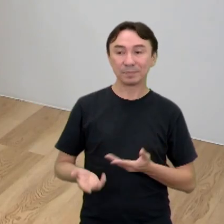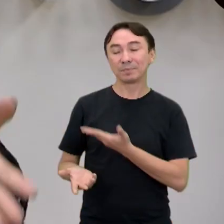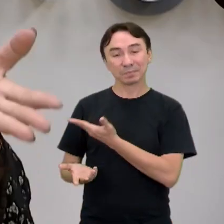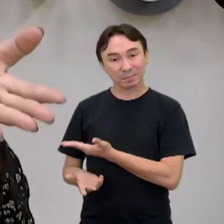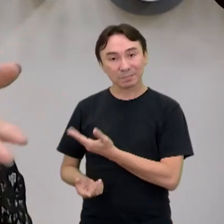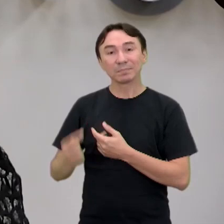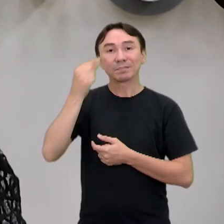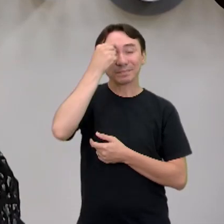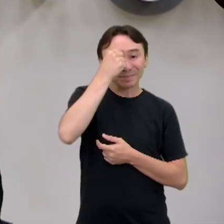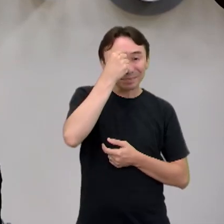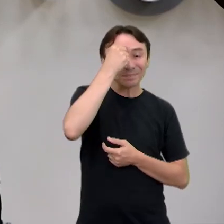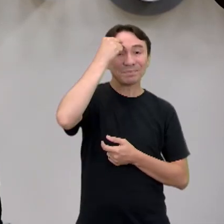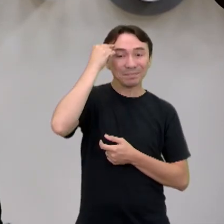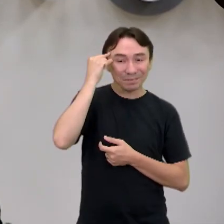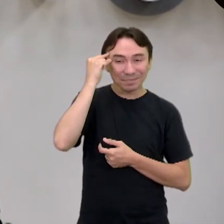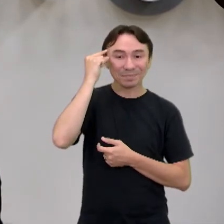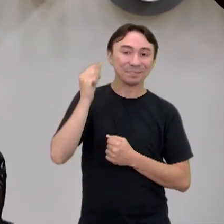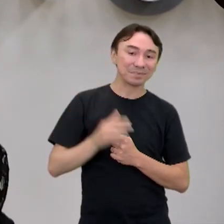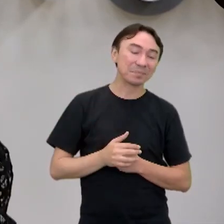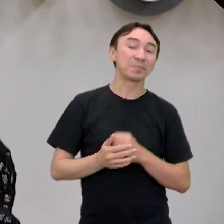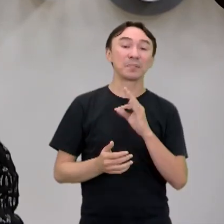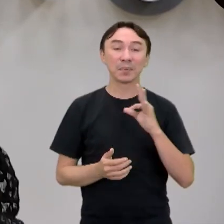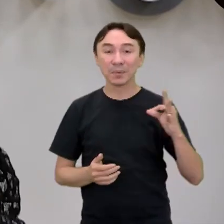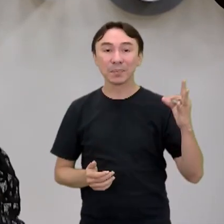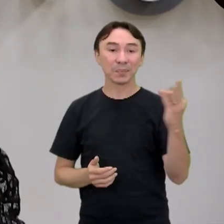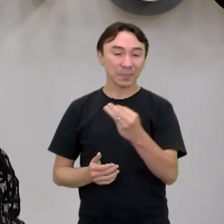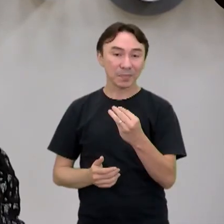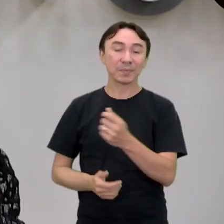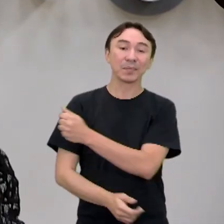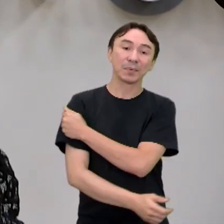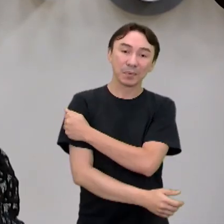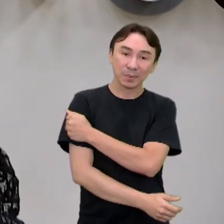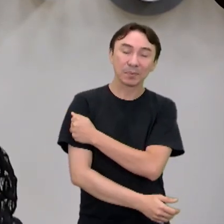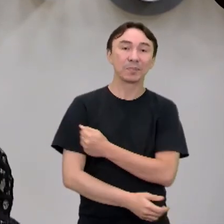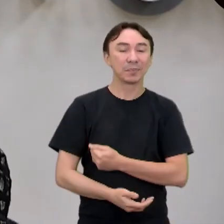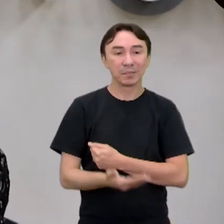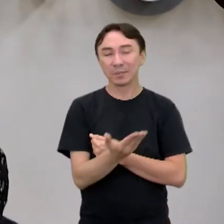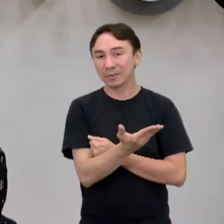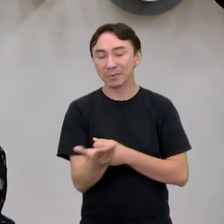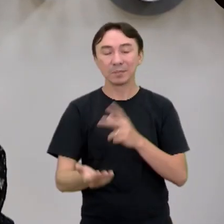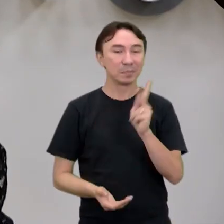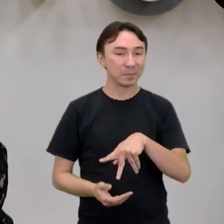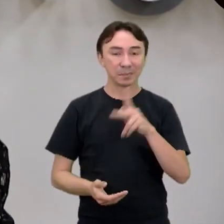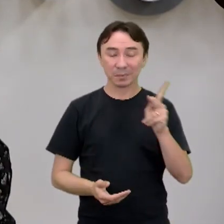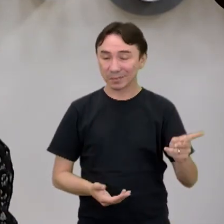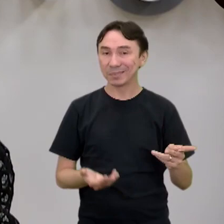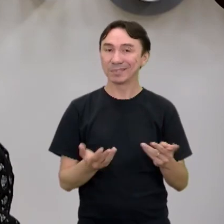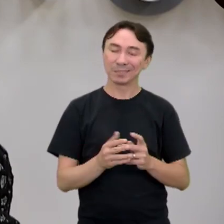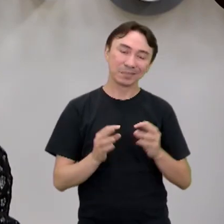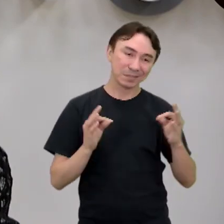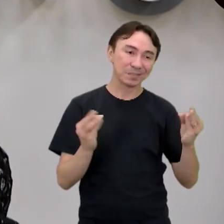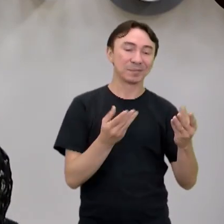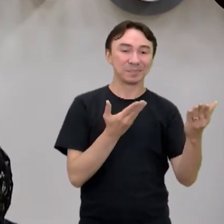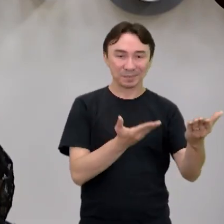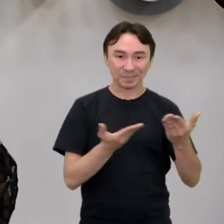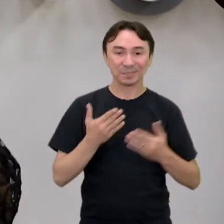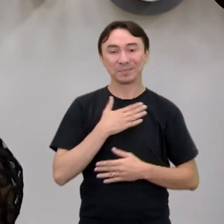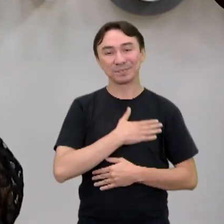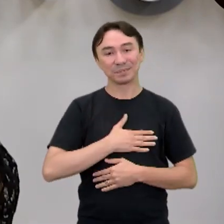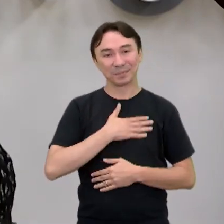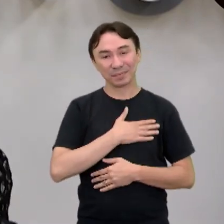obrigada, professora. Estudantes da segunda série, professores que nos acompanham. E aí, essa introdução dos